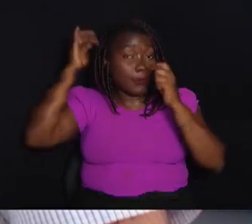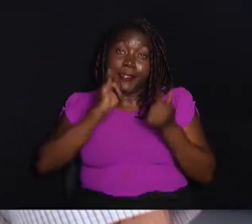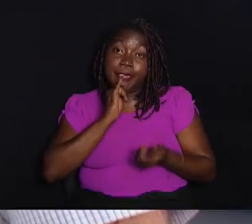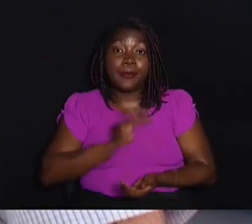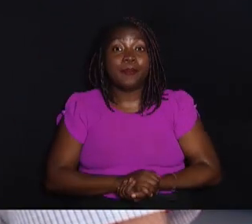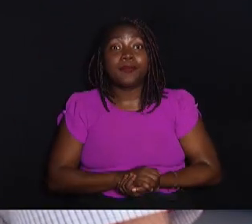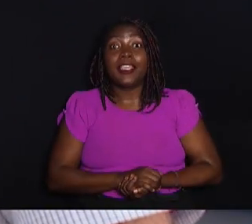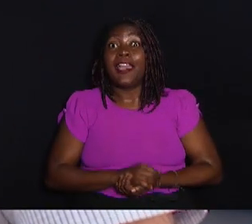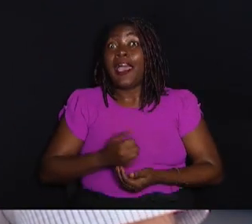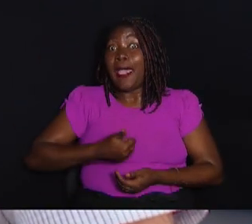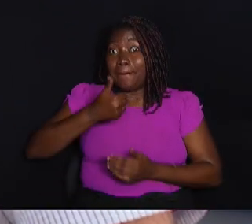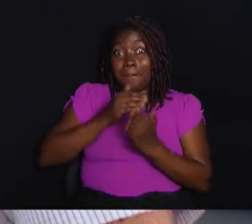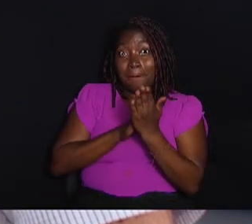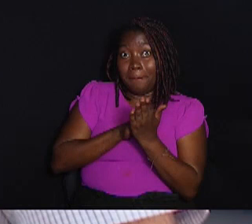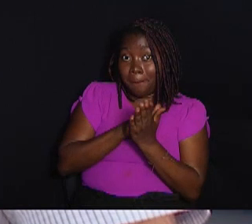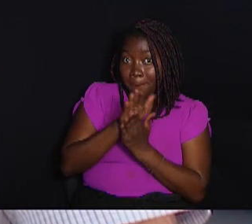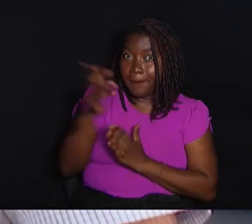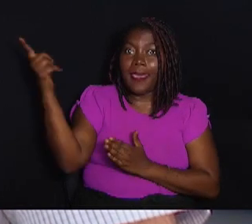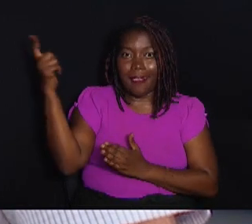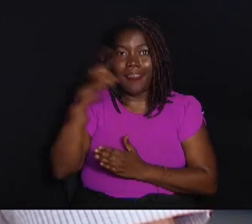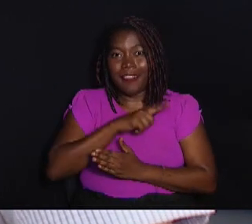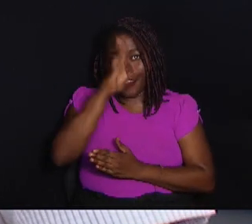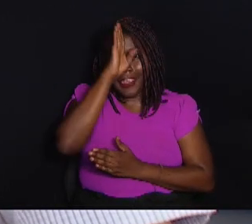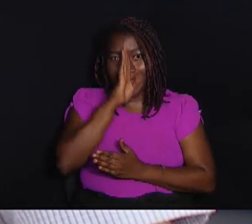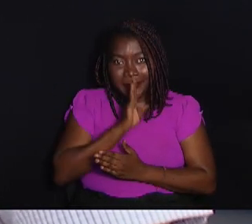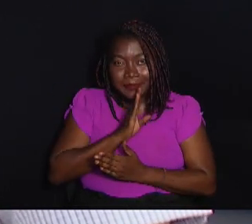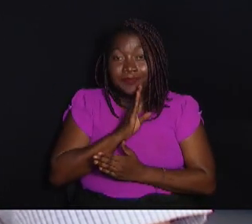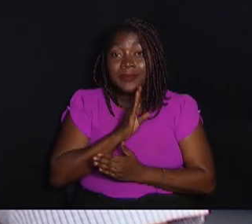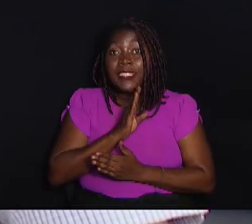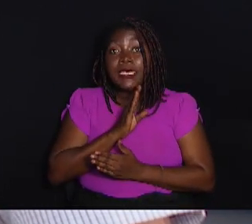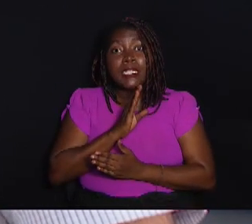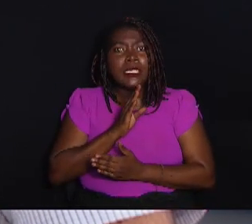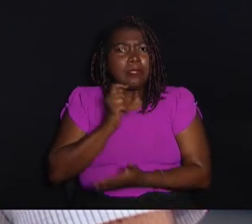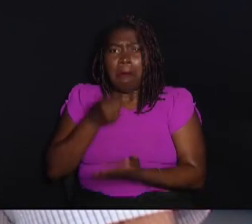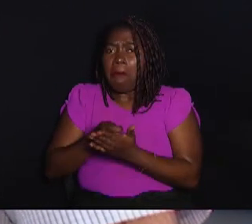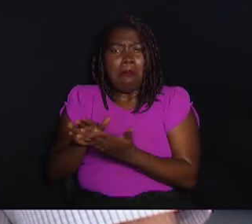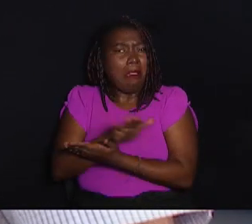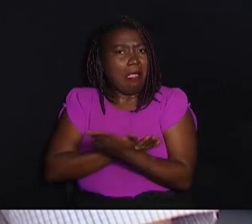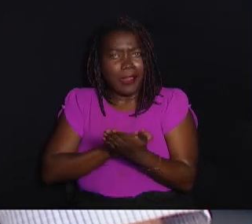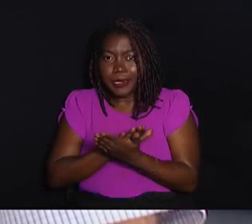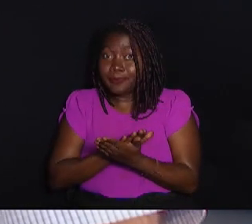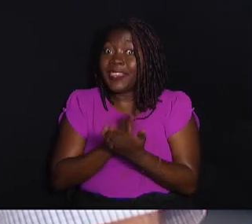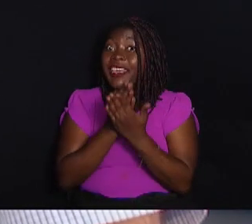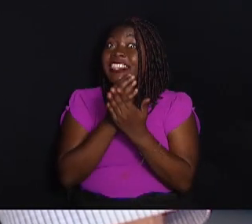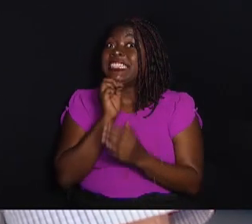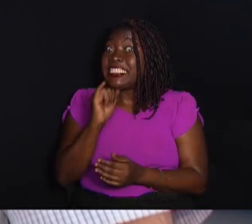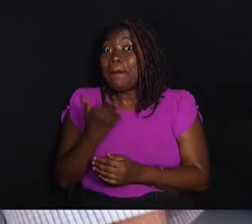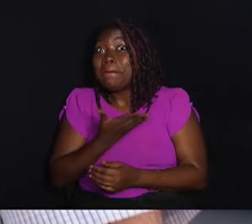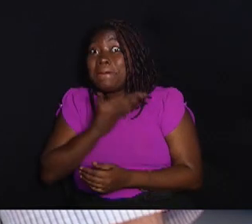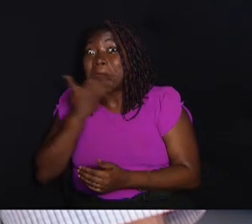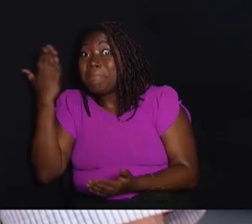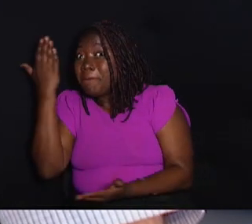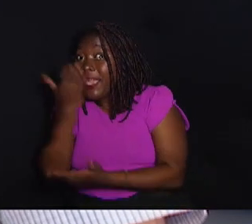a primeira via é gratuita eh e ele faz sem custo algum Ah se ele perder